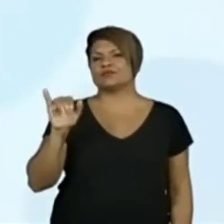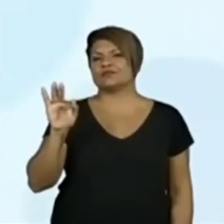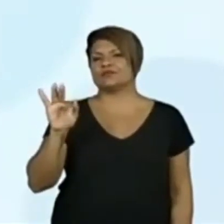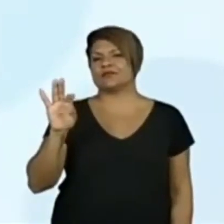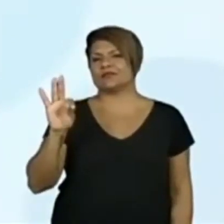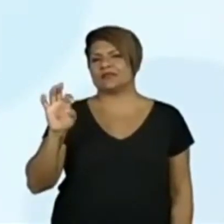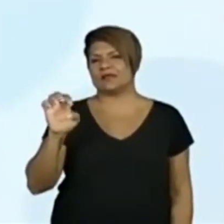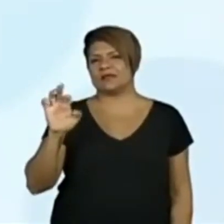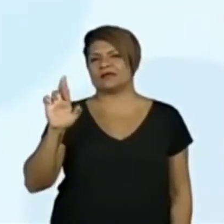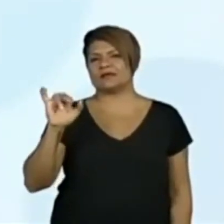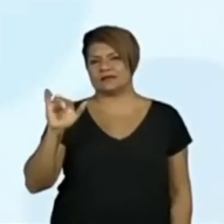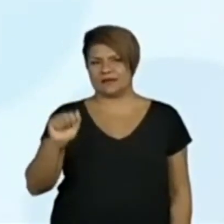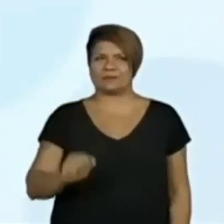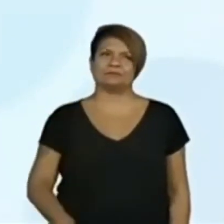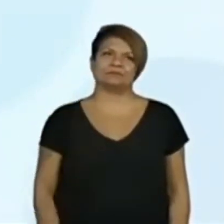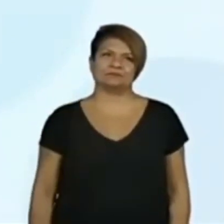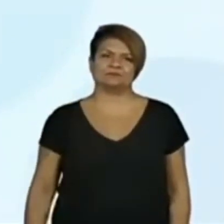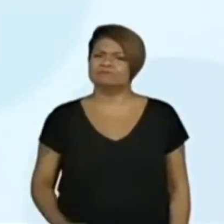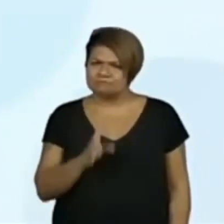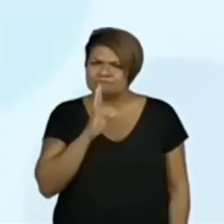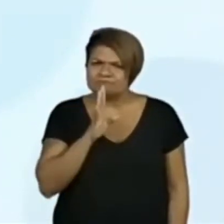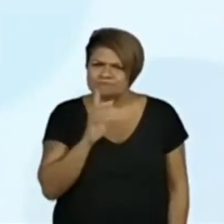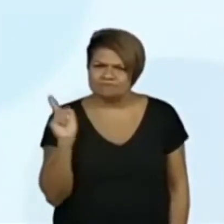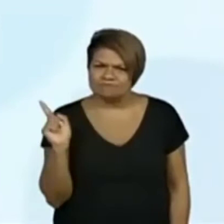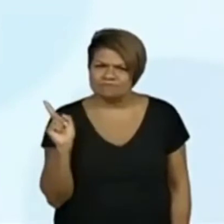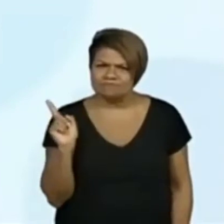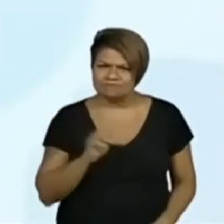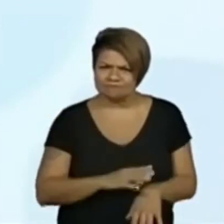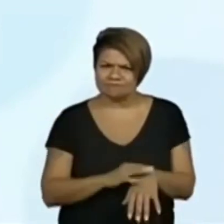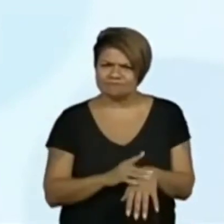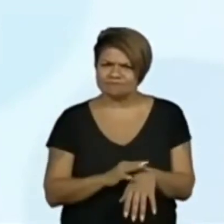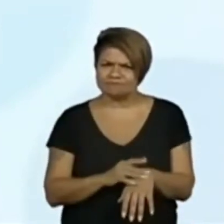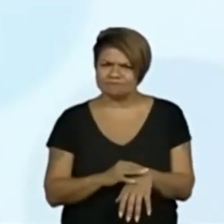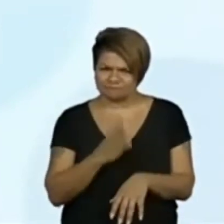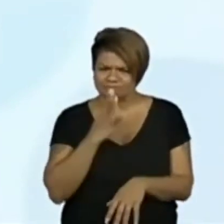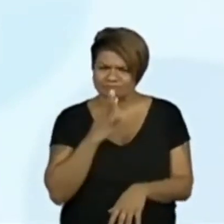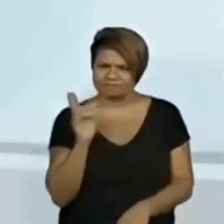difteria. Conhecia essa doença? Conhecia